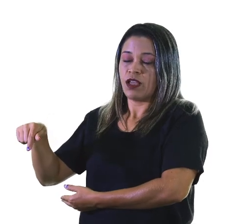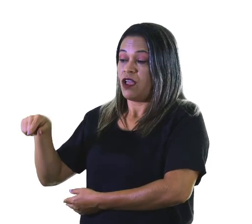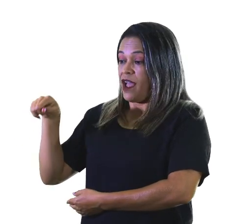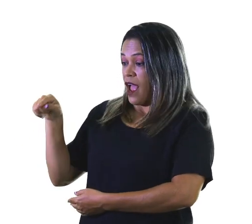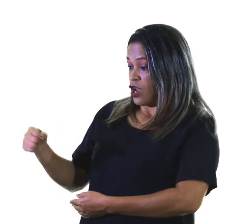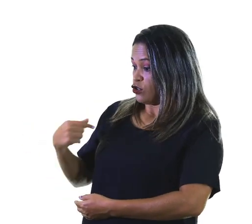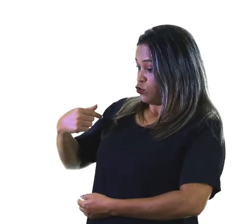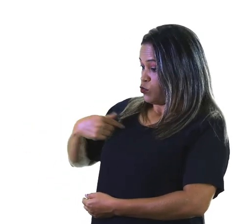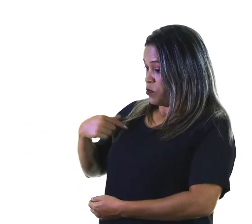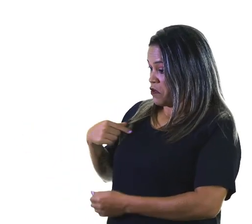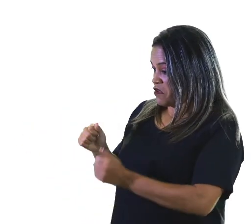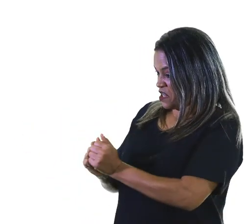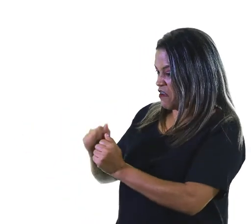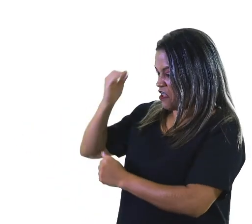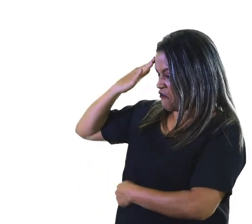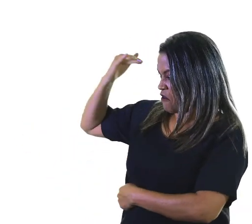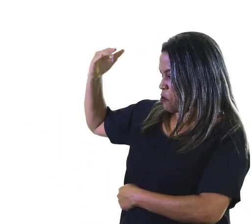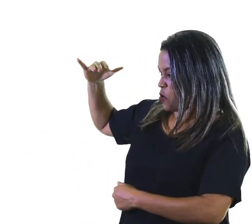mais famoso do mundo,